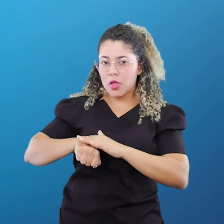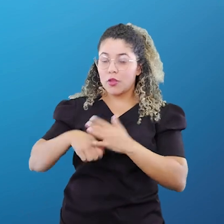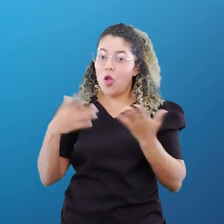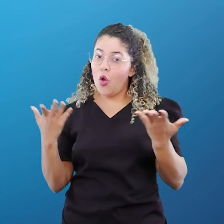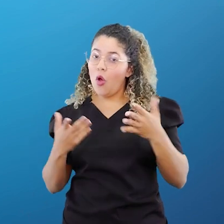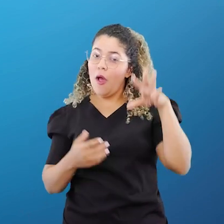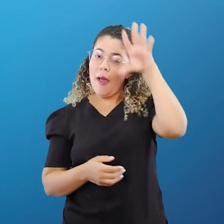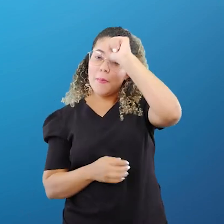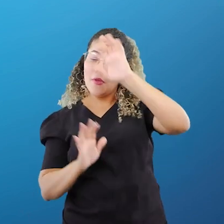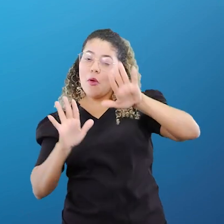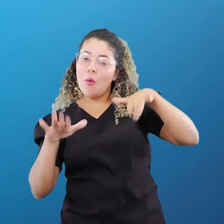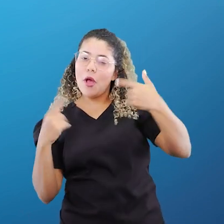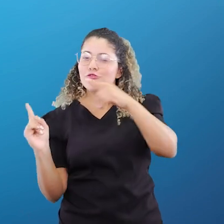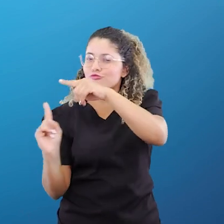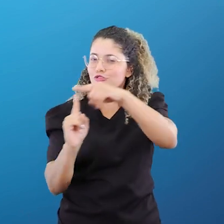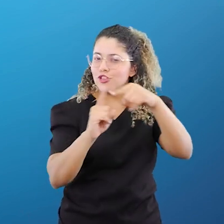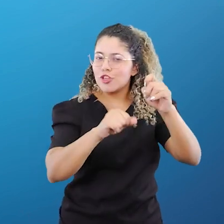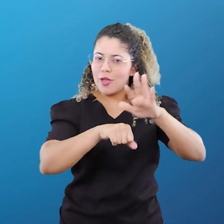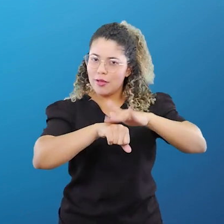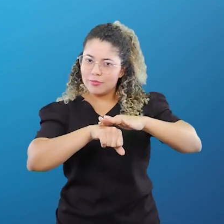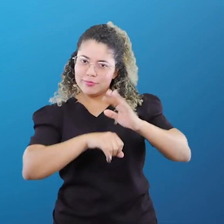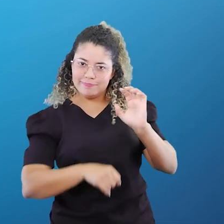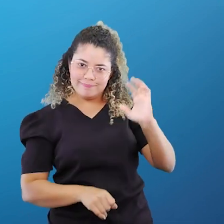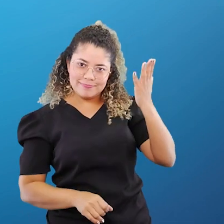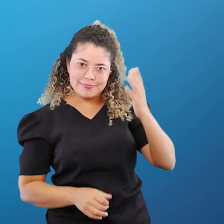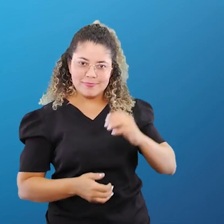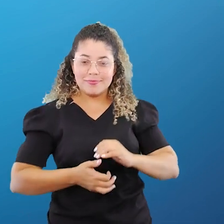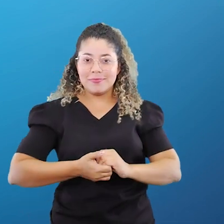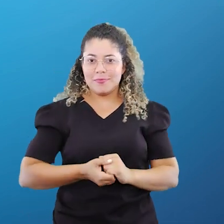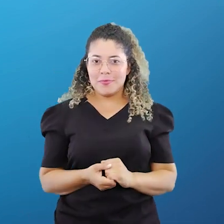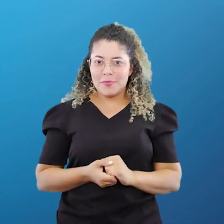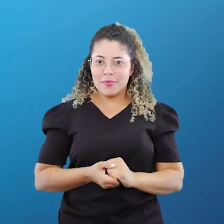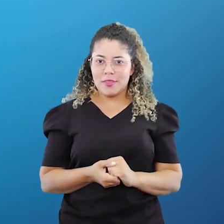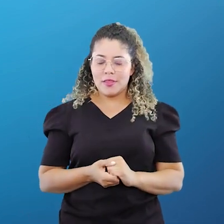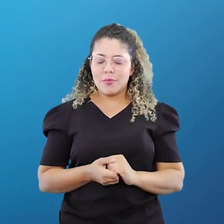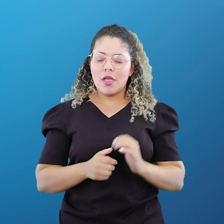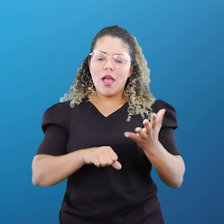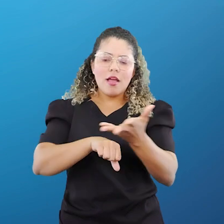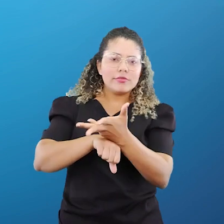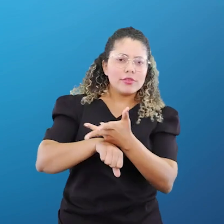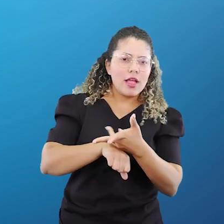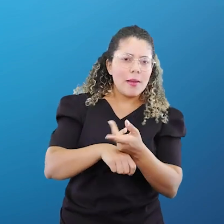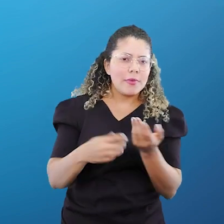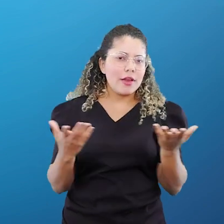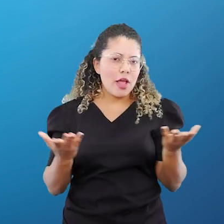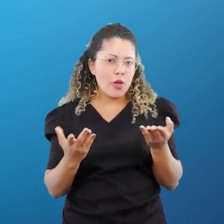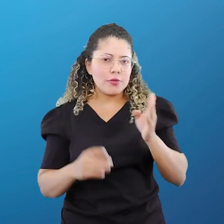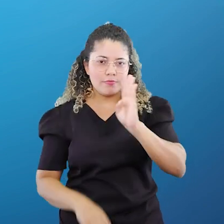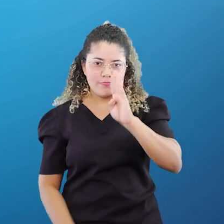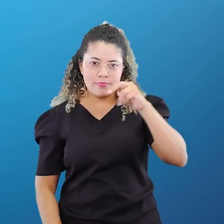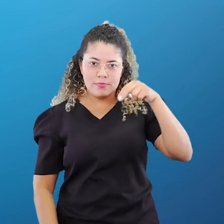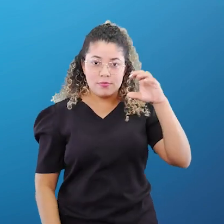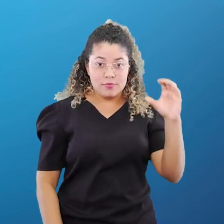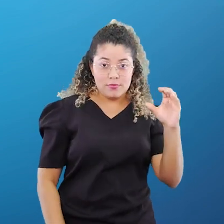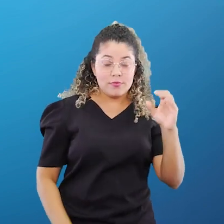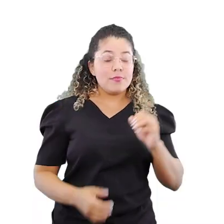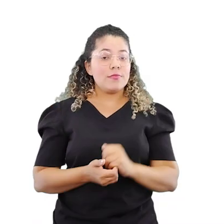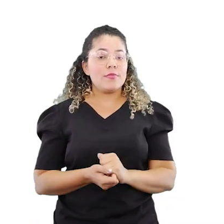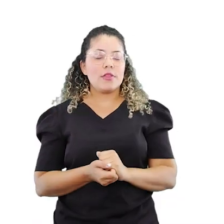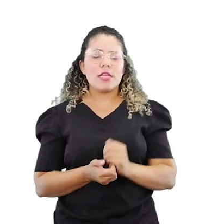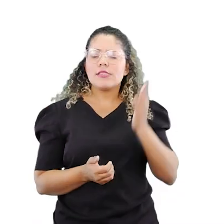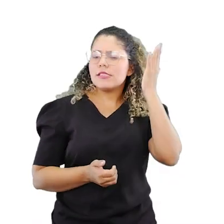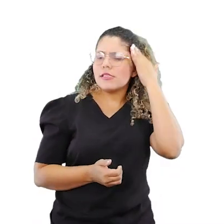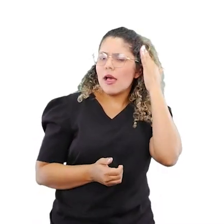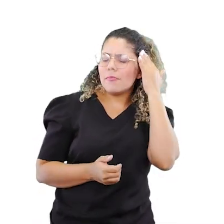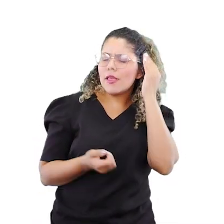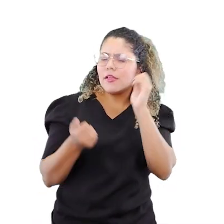nós vamos aprender quais são as doenças que acometem o nosso sistema nervoso. Quais são as habilidades e BNCC dessa aula? Concluir,